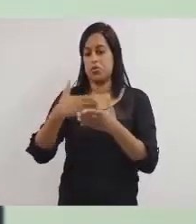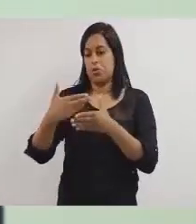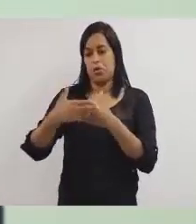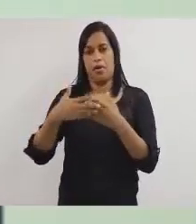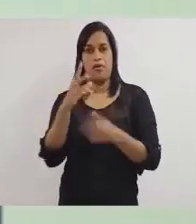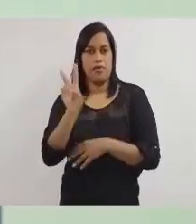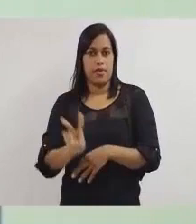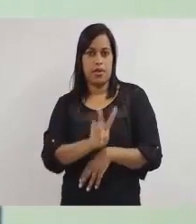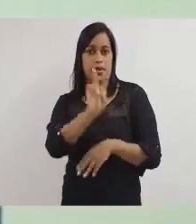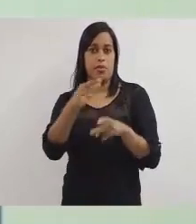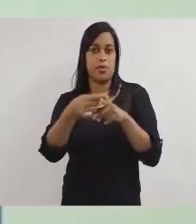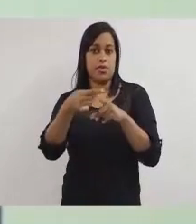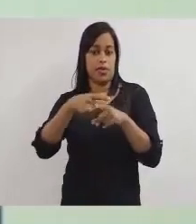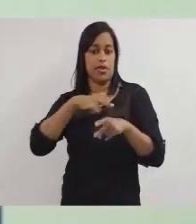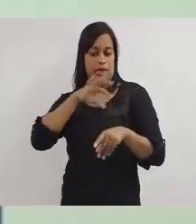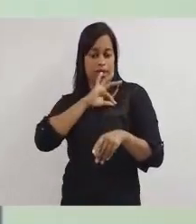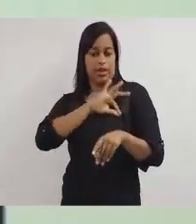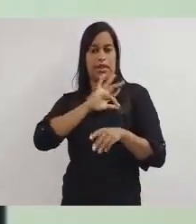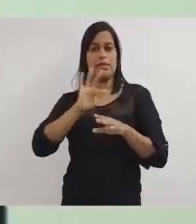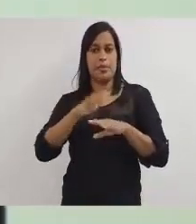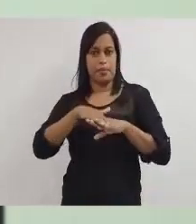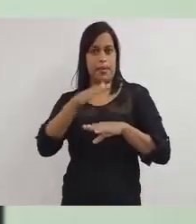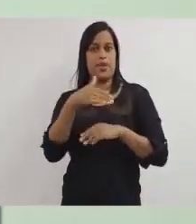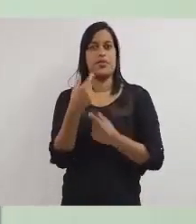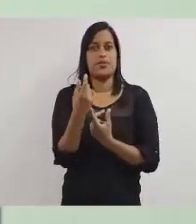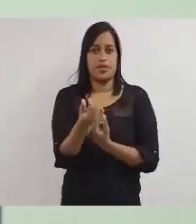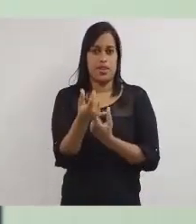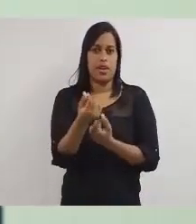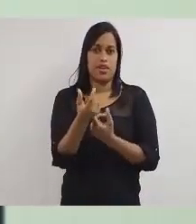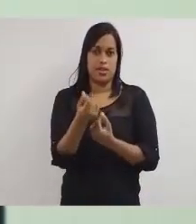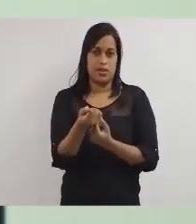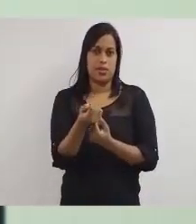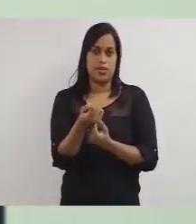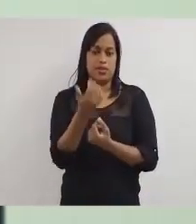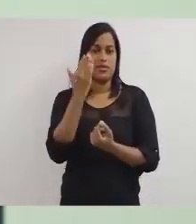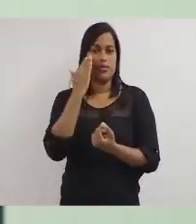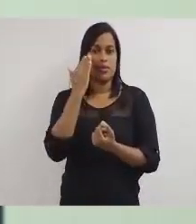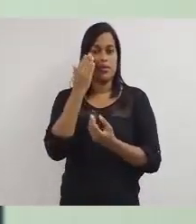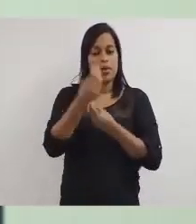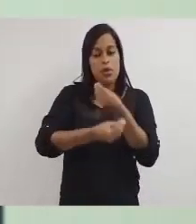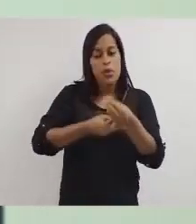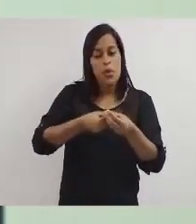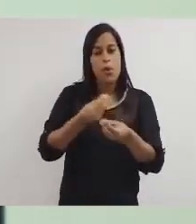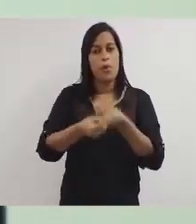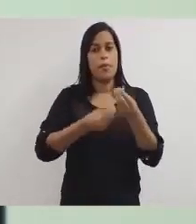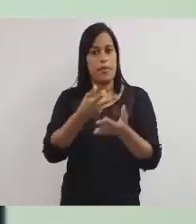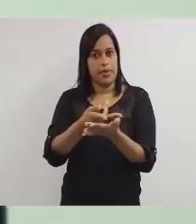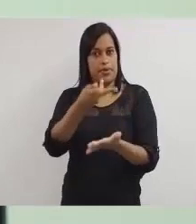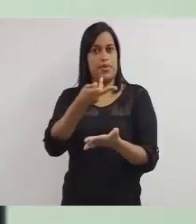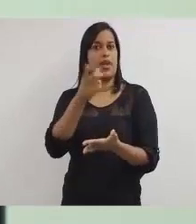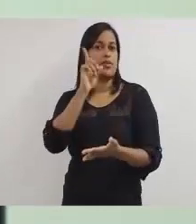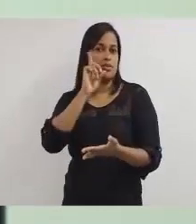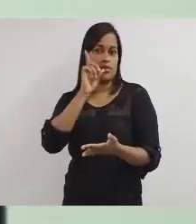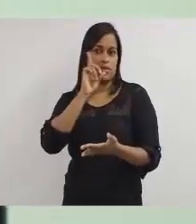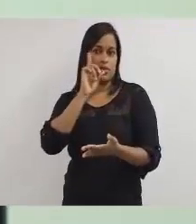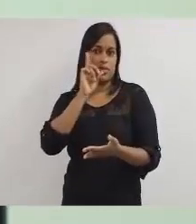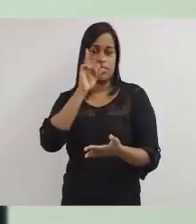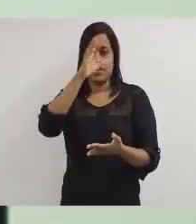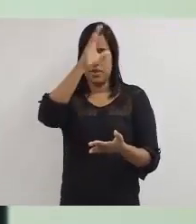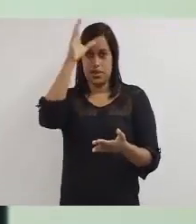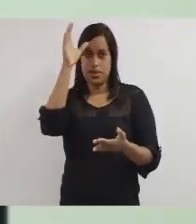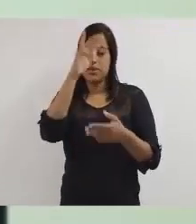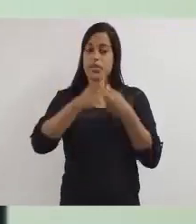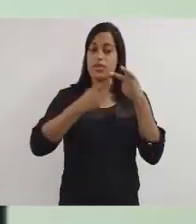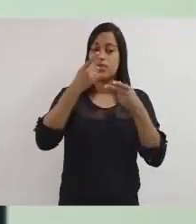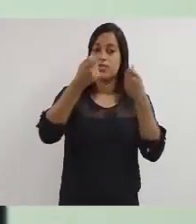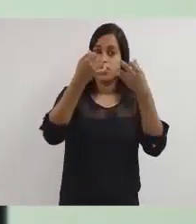preço. Quando isso acontece, quando a renda aumenta e o consumo também aumenta, eu estou falando do caso dos